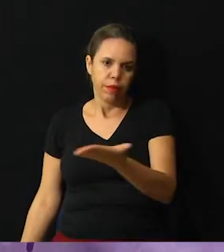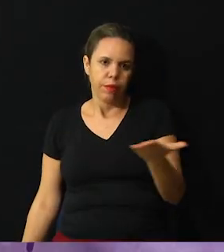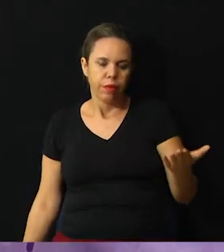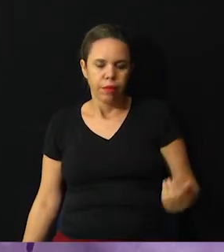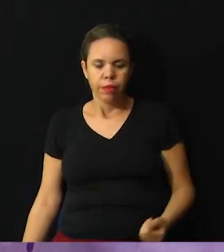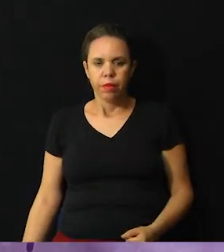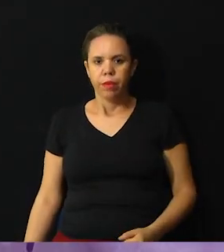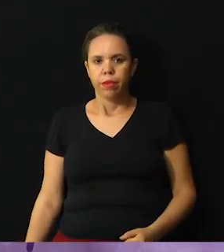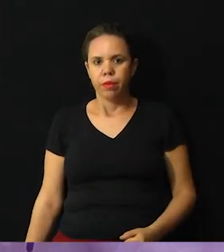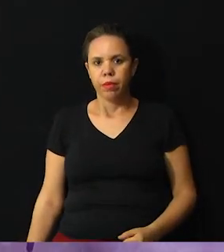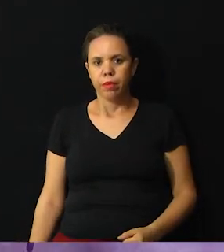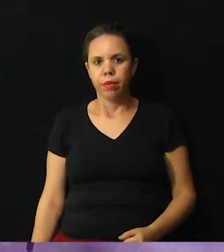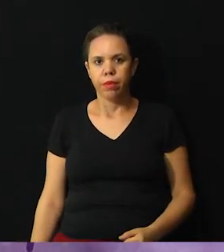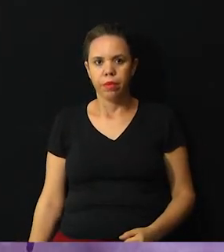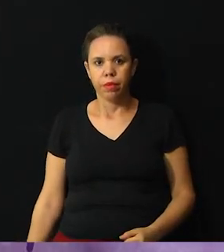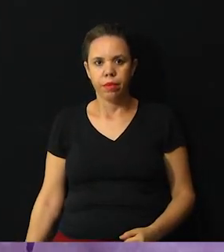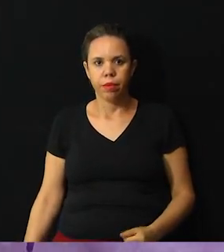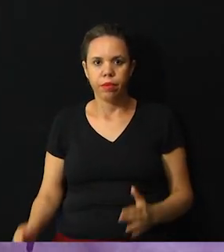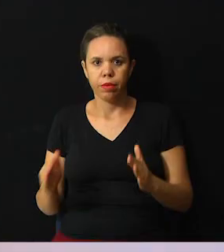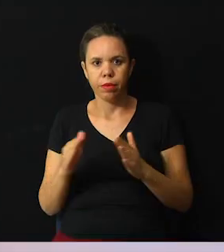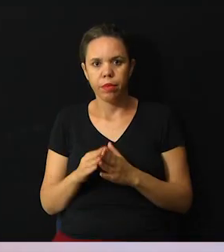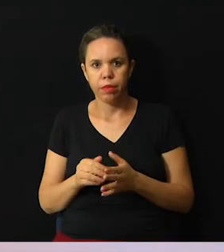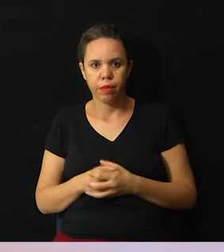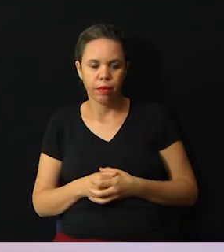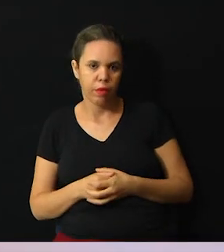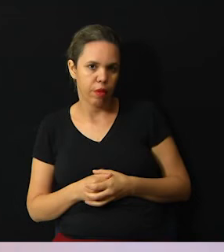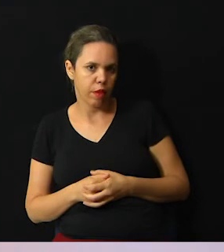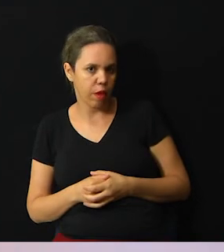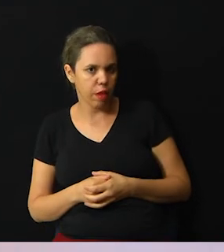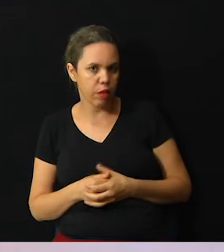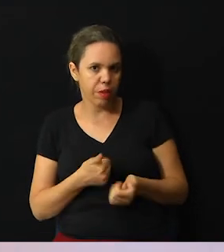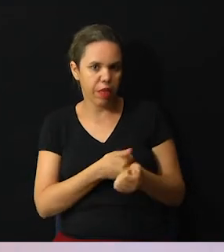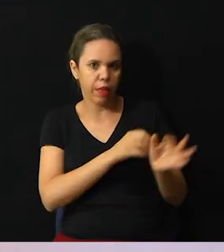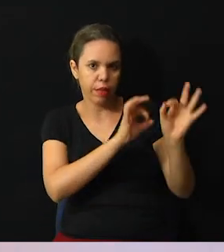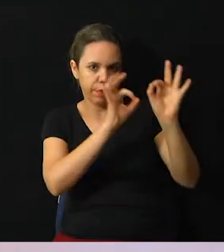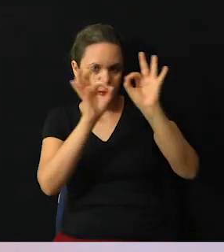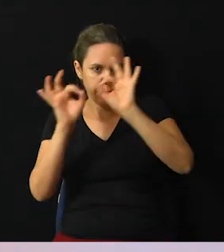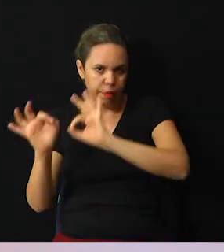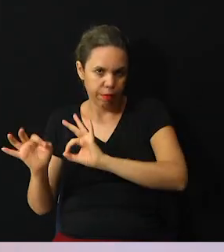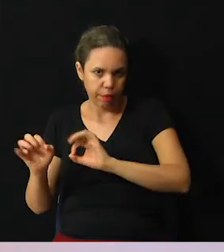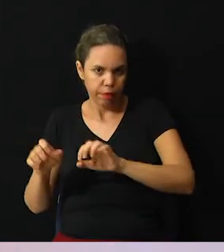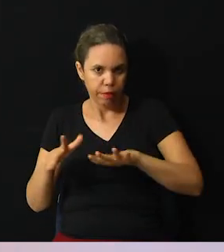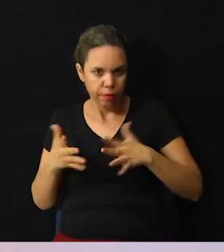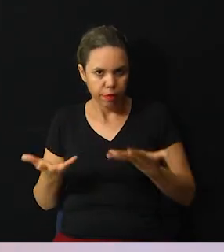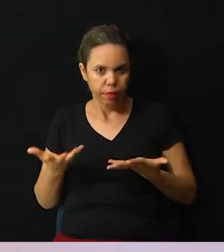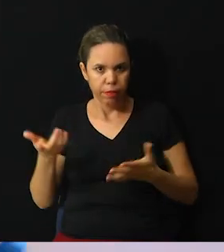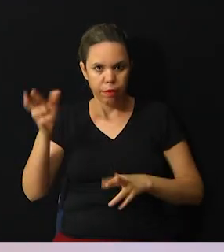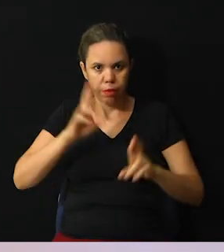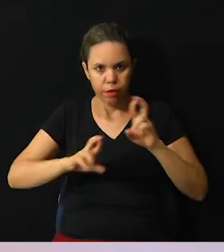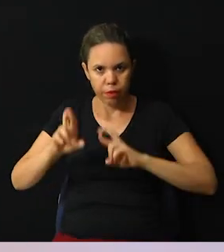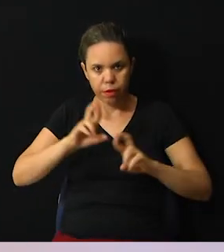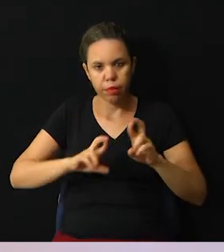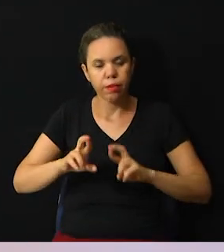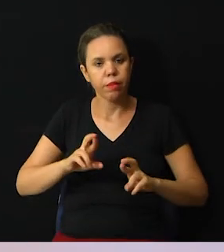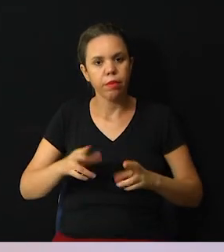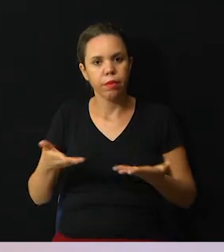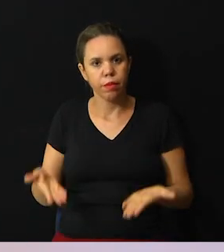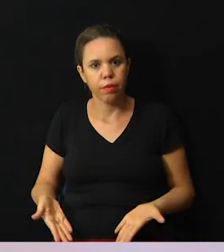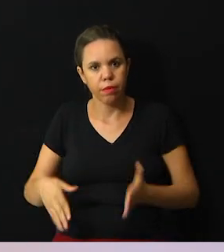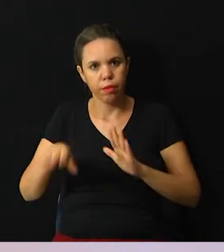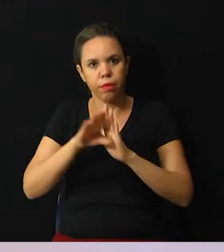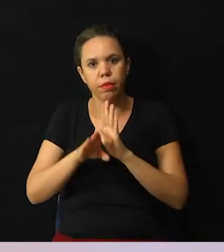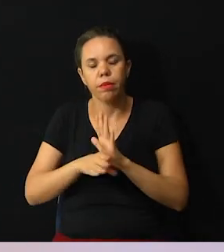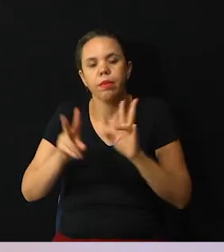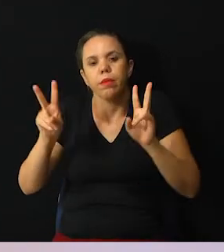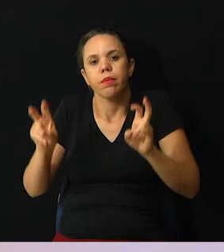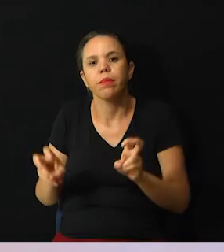a vocês. Então, mais uma vez, obrigada. E a você de casa também, muito obrigada pela companhia e audiência. E se quiser rever tudo que foi falado